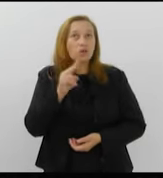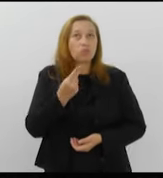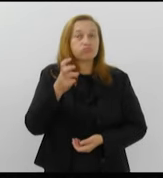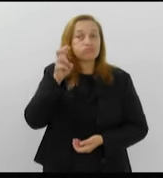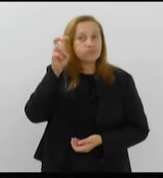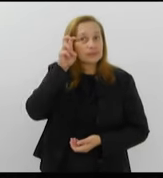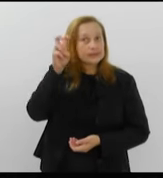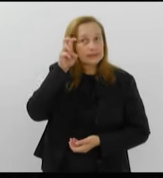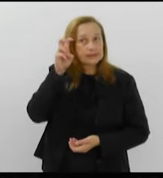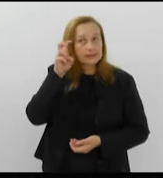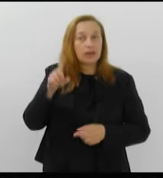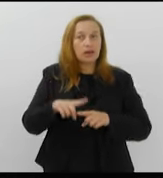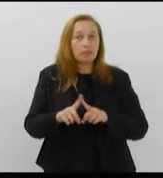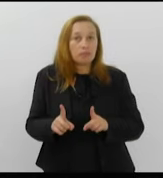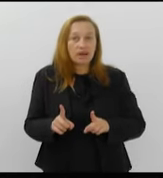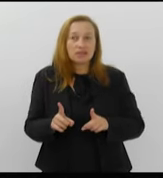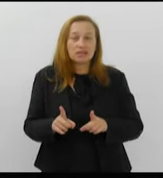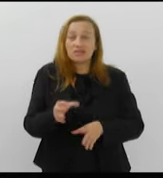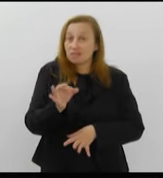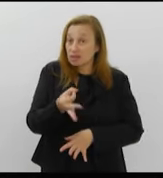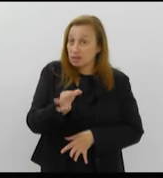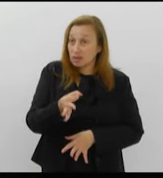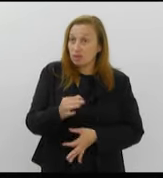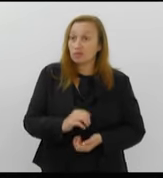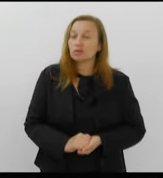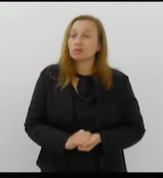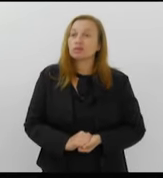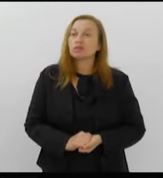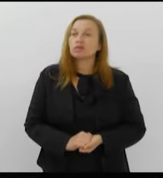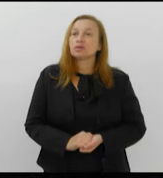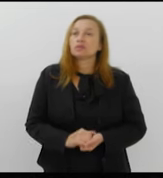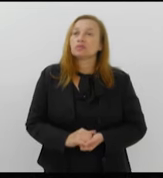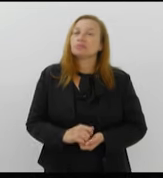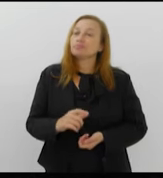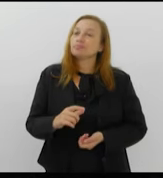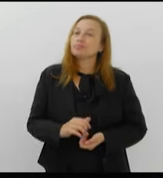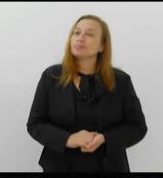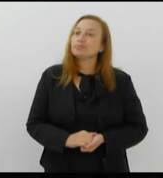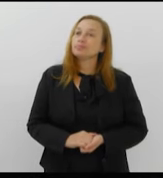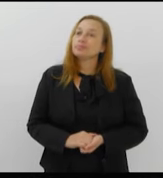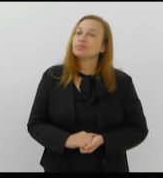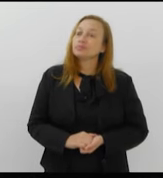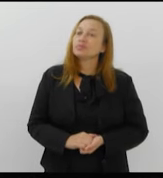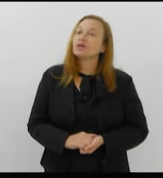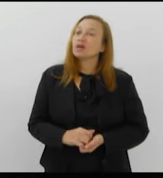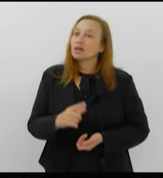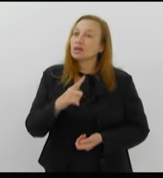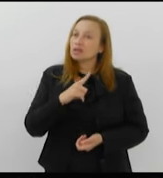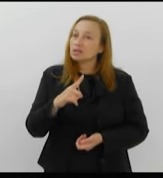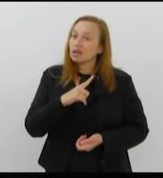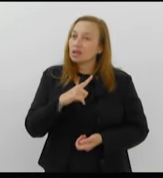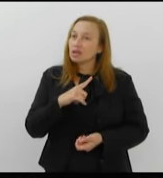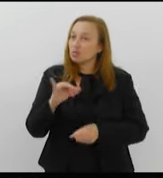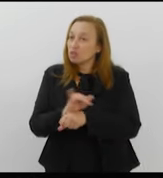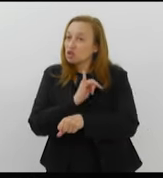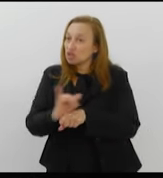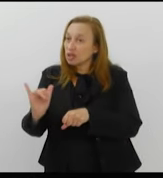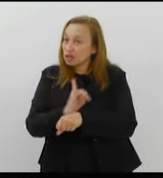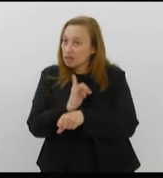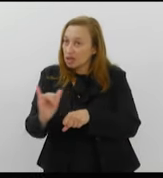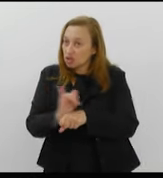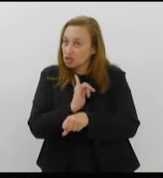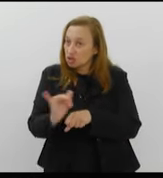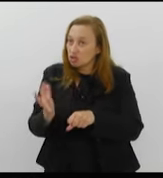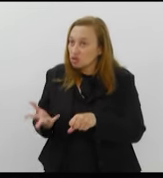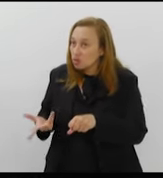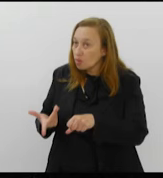quinta-feira. Mas é necessário que tenha uma saúde, tenha uma saída mediana